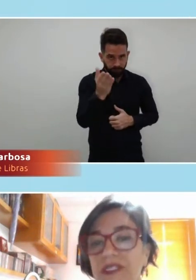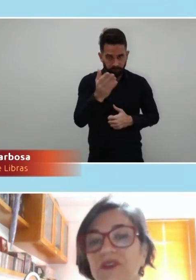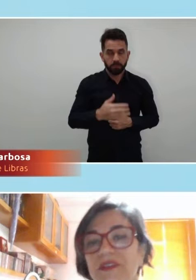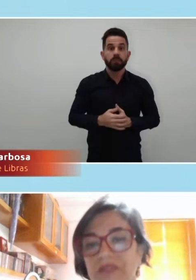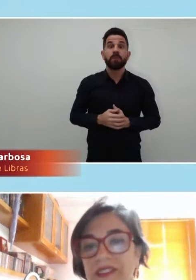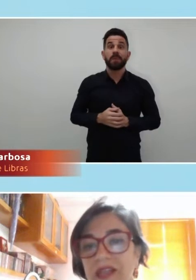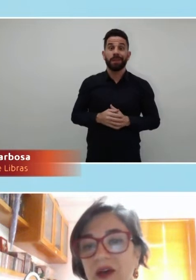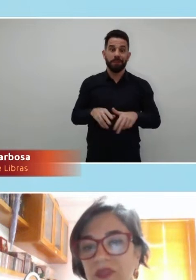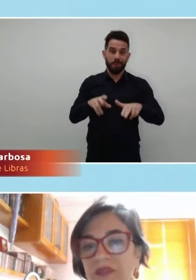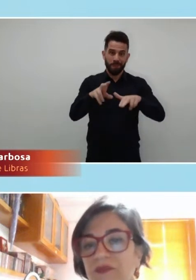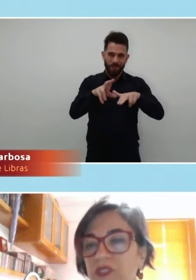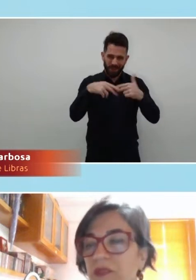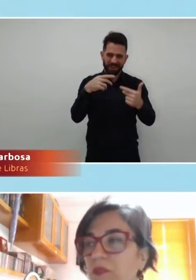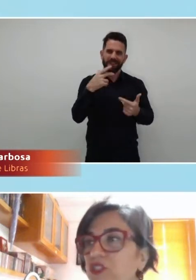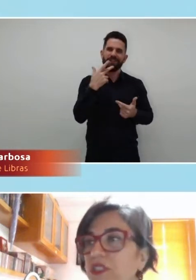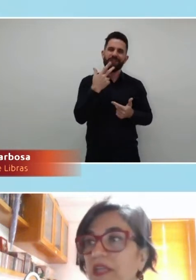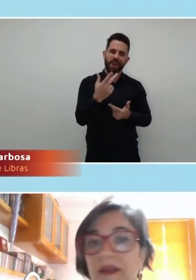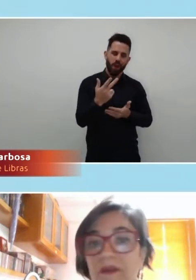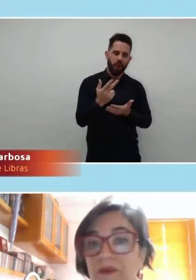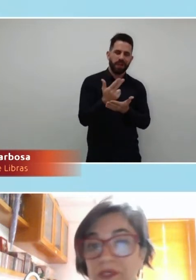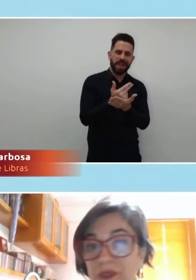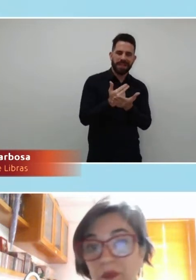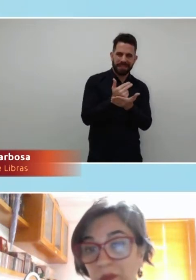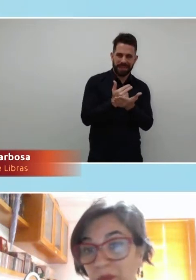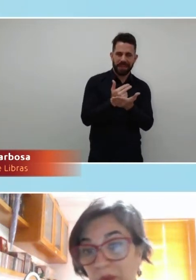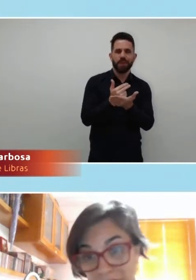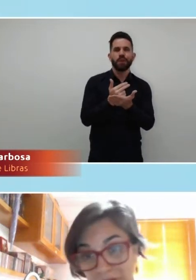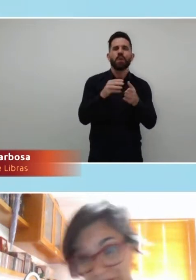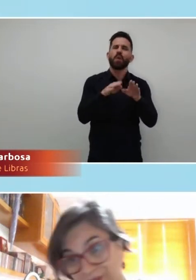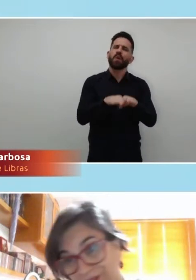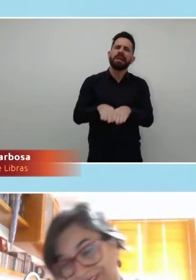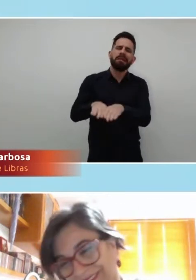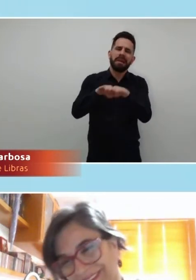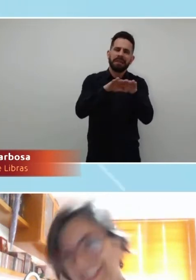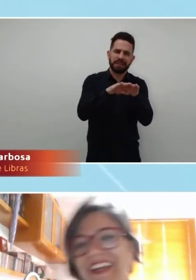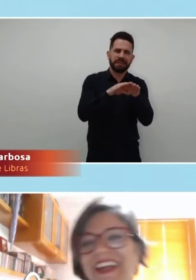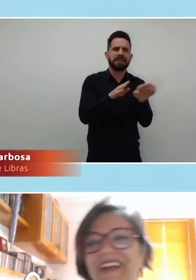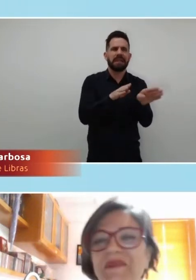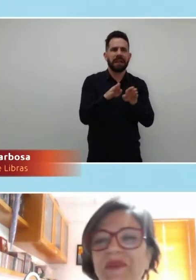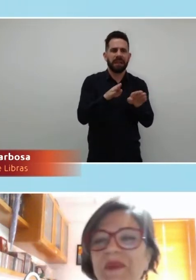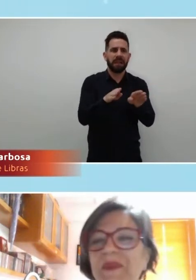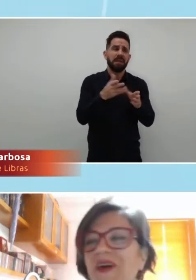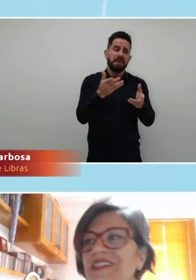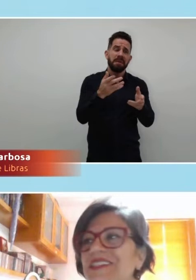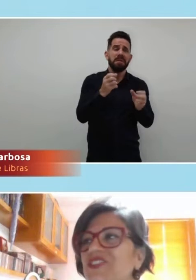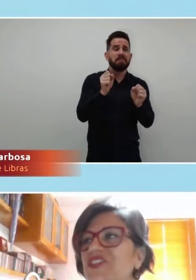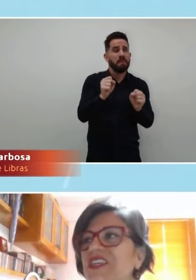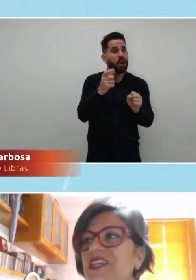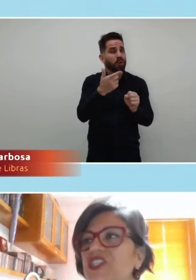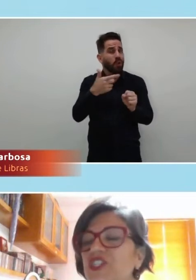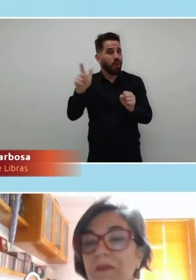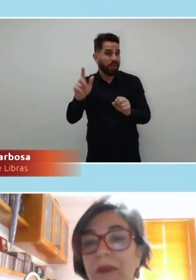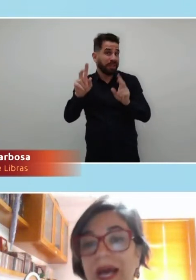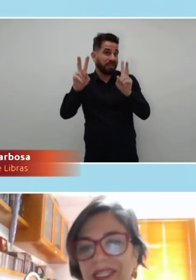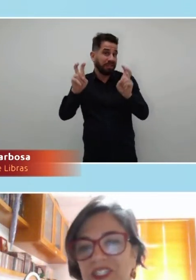desenho universal, que você pode até fazer um programa sobre isso, é uma proposta de que a gente pare de